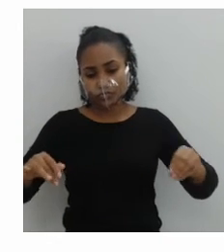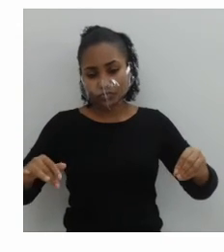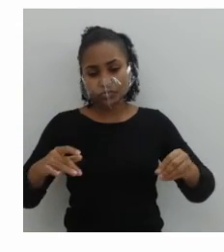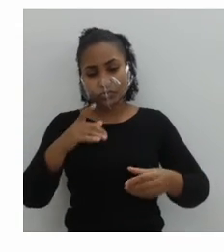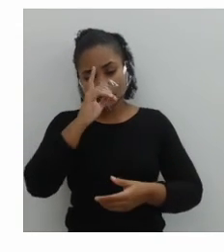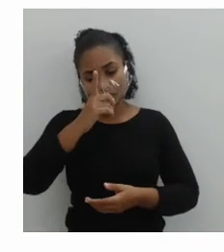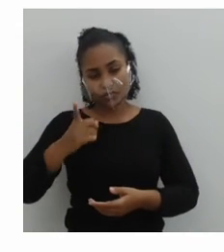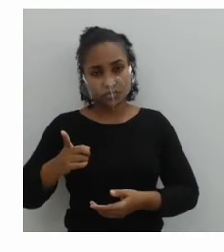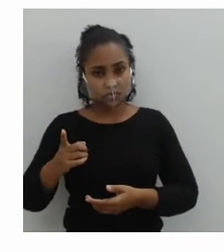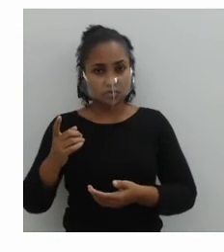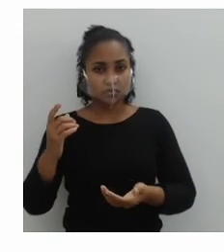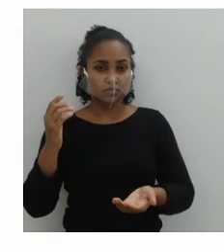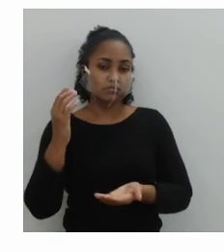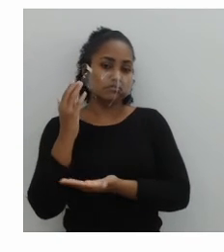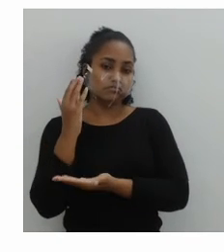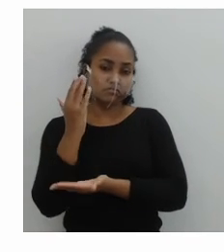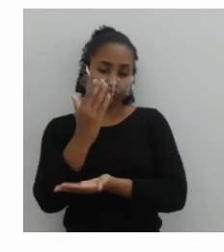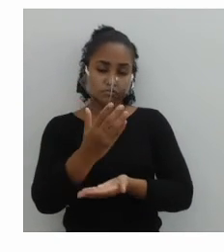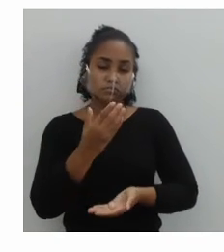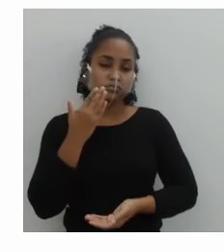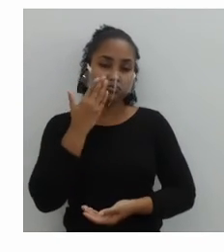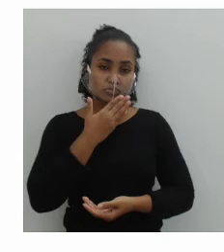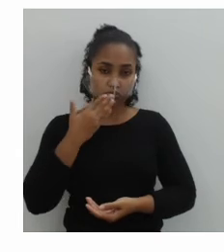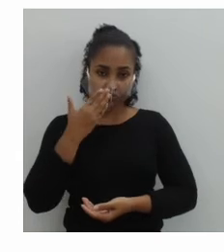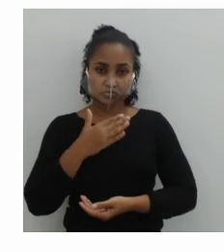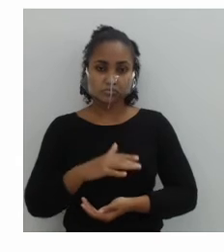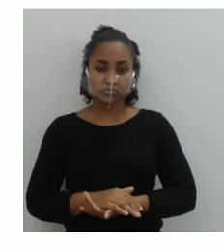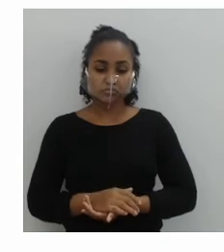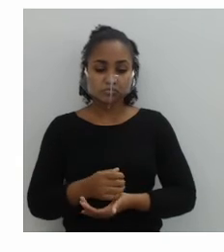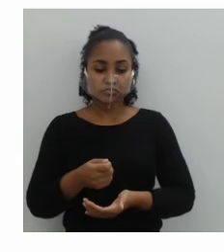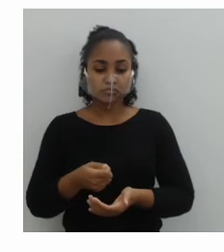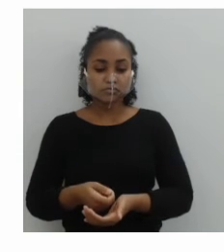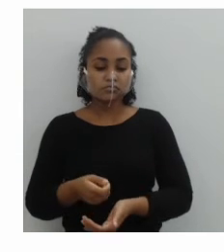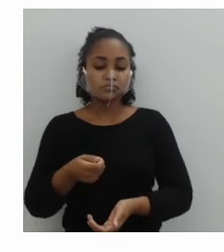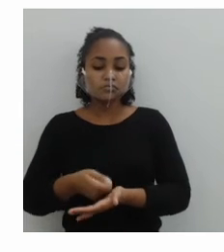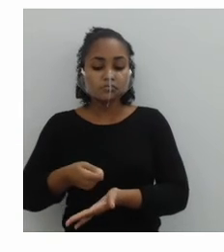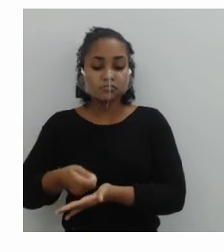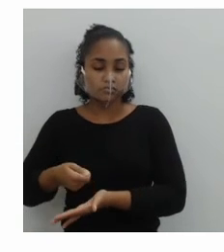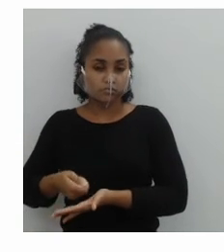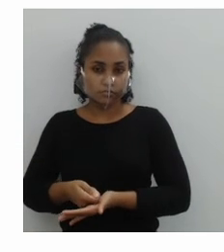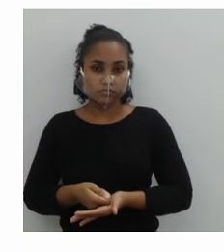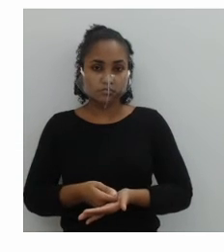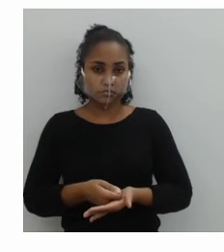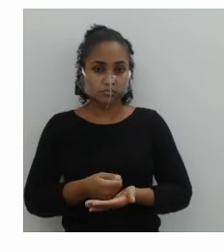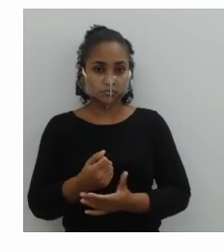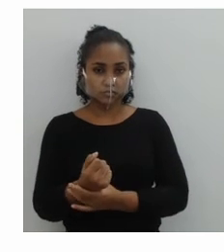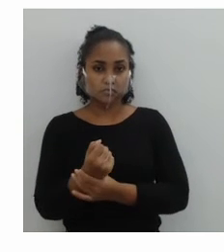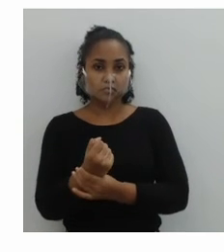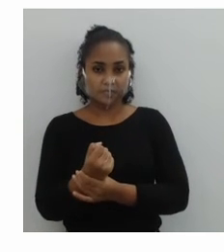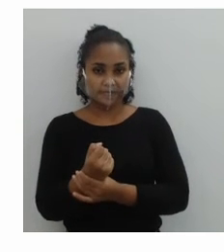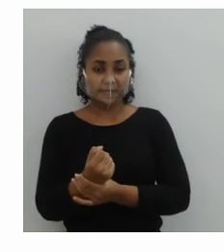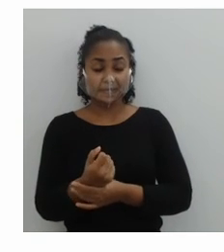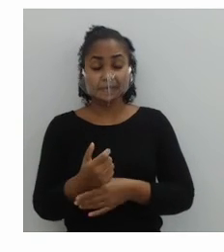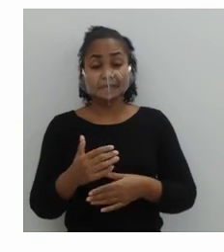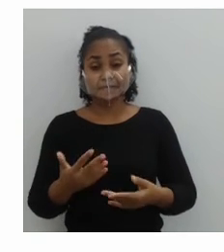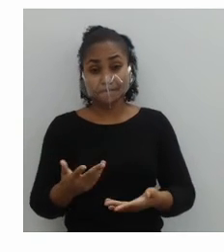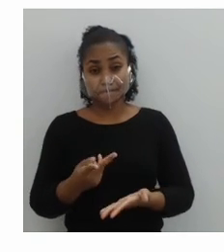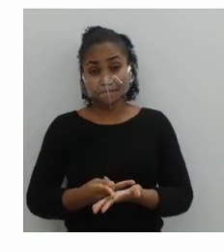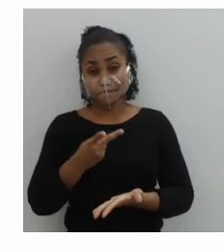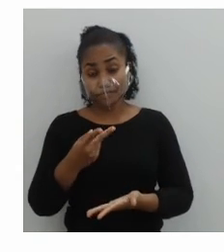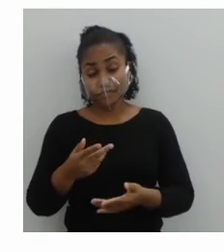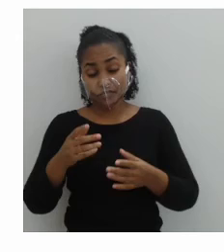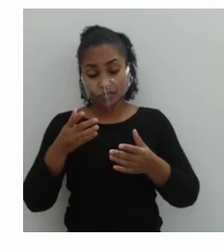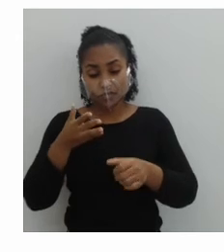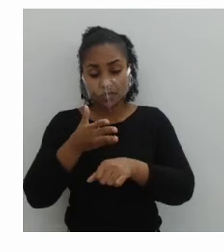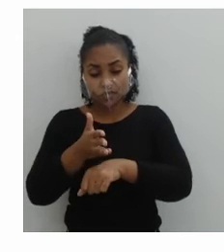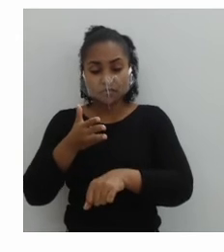foram confiscadas. Então, os holandeses confiscaram as terras dos senhores de engenho daqui. A partir dessas consequências de invasão